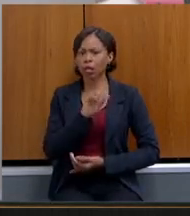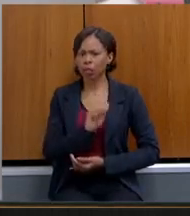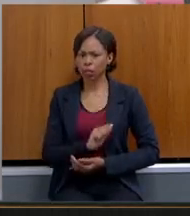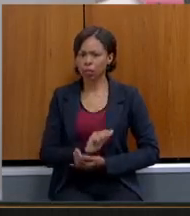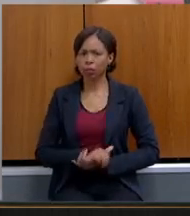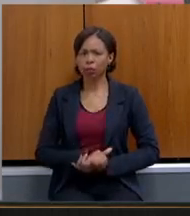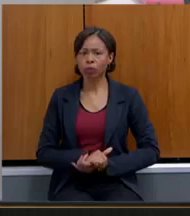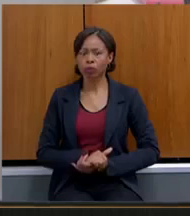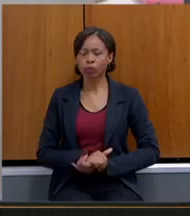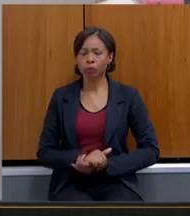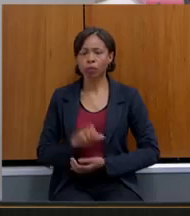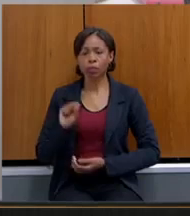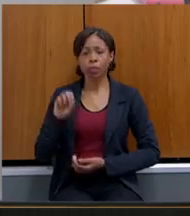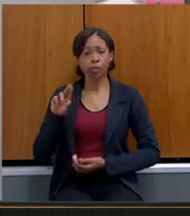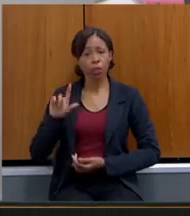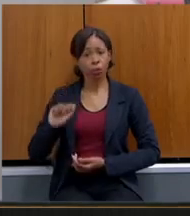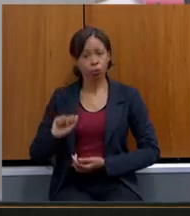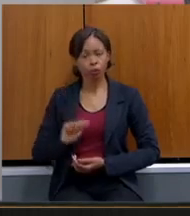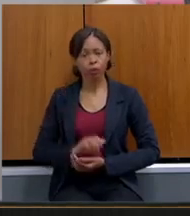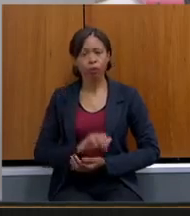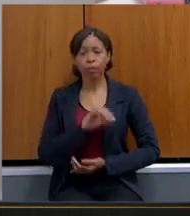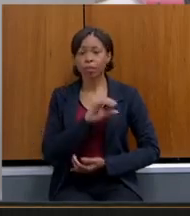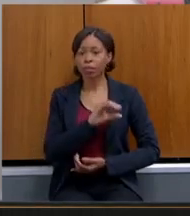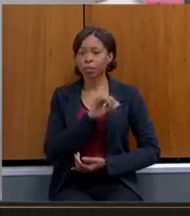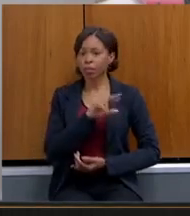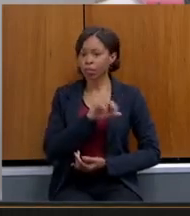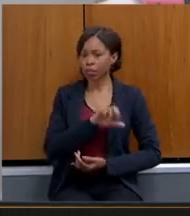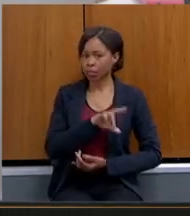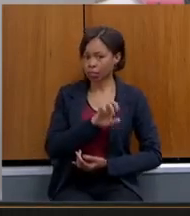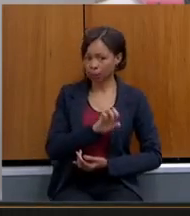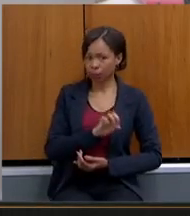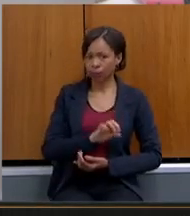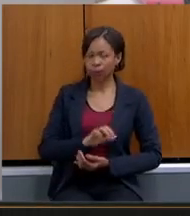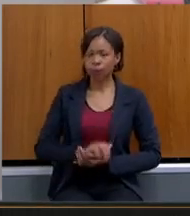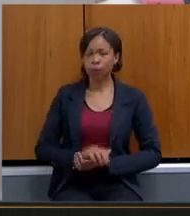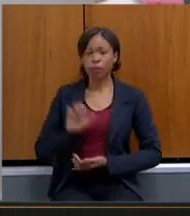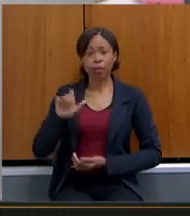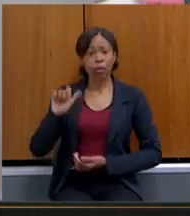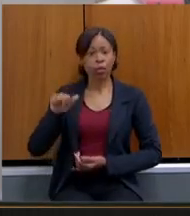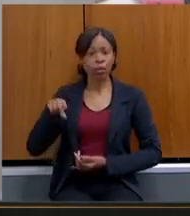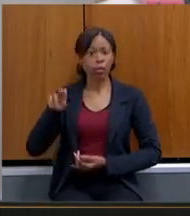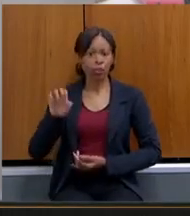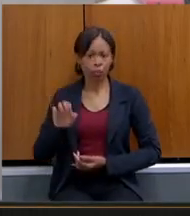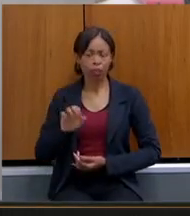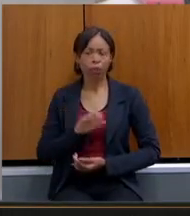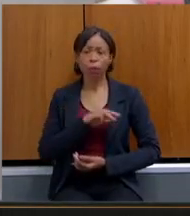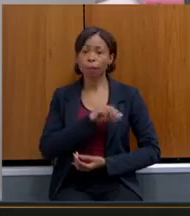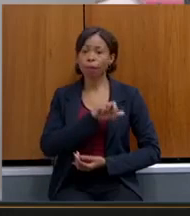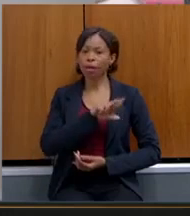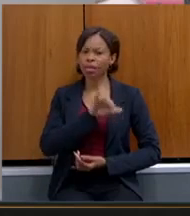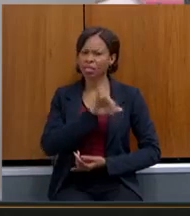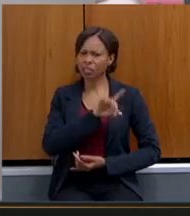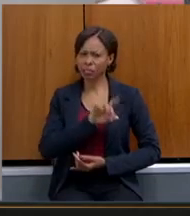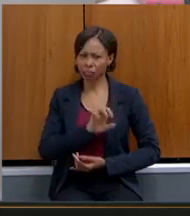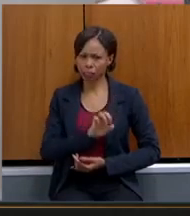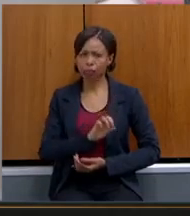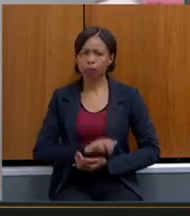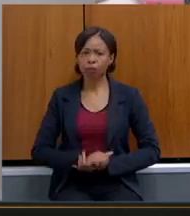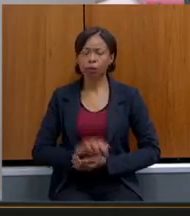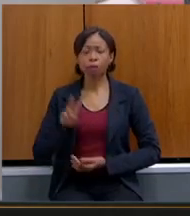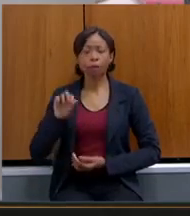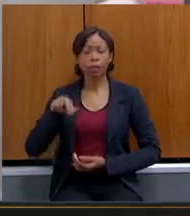Maria cenas Selma Aparecida Sirlene Queiroz Elaine Ambrósio Marise de Melo